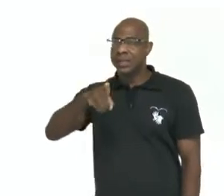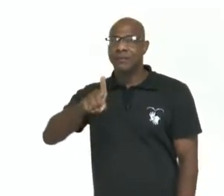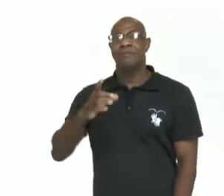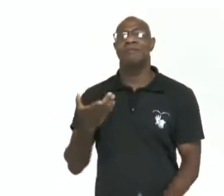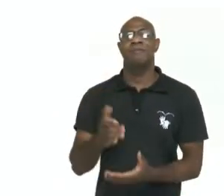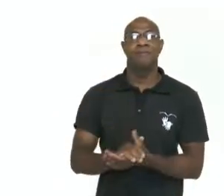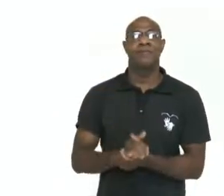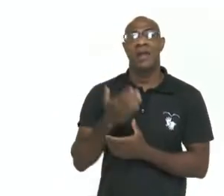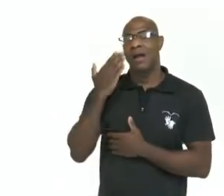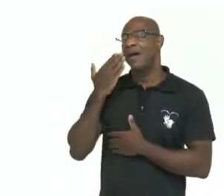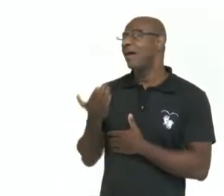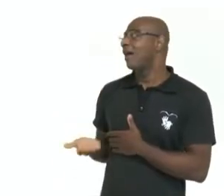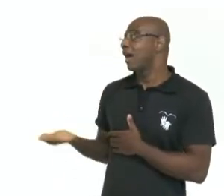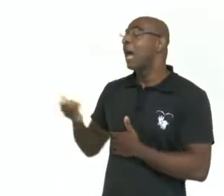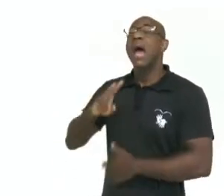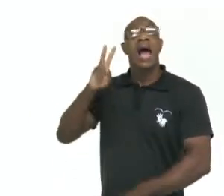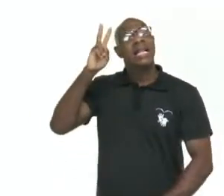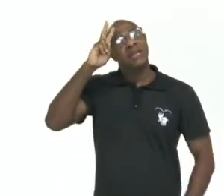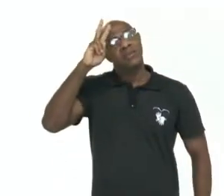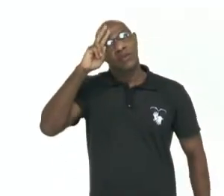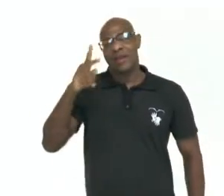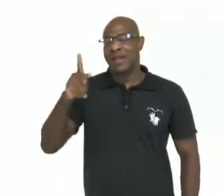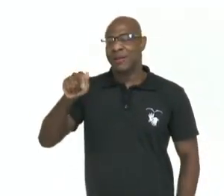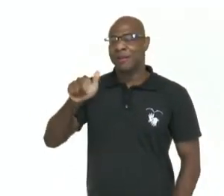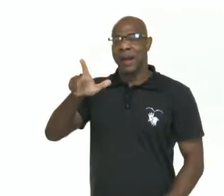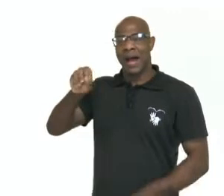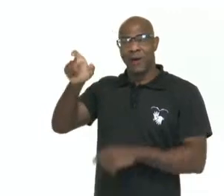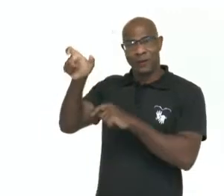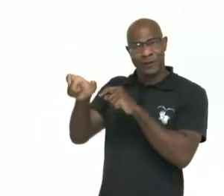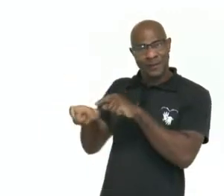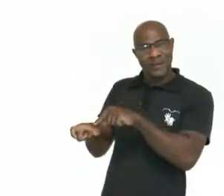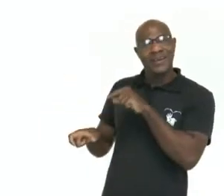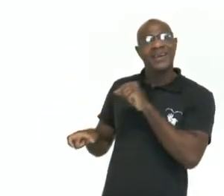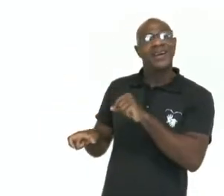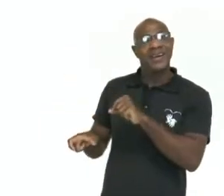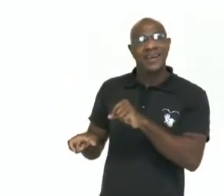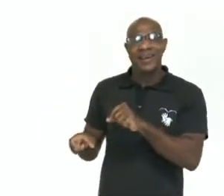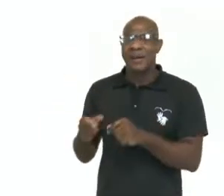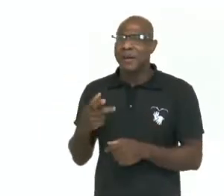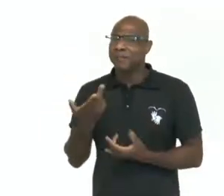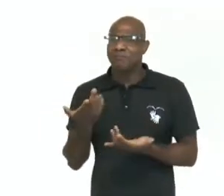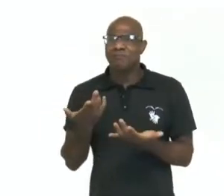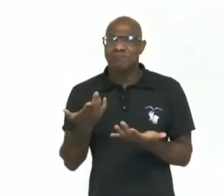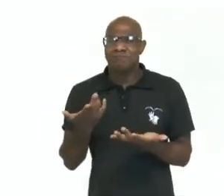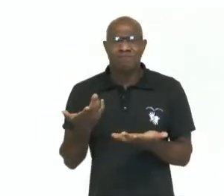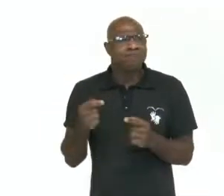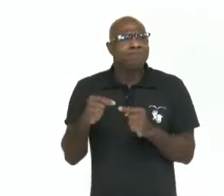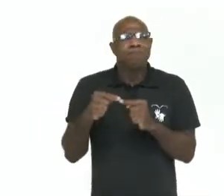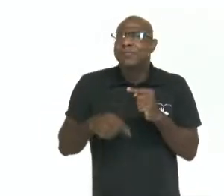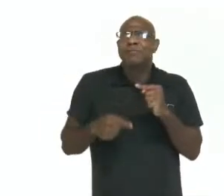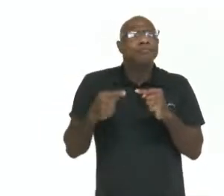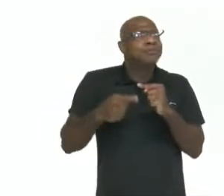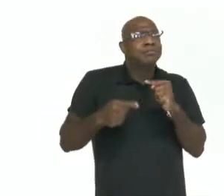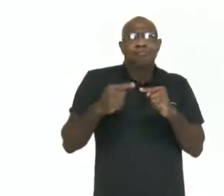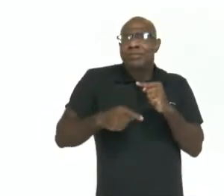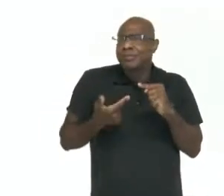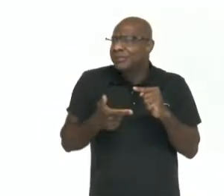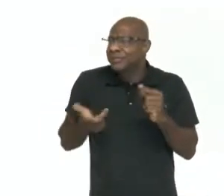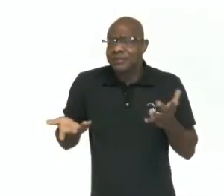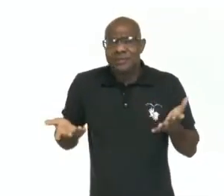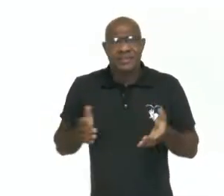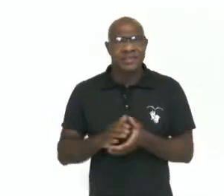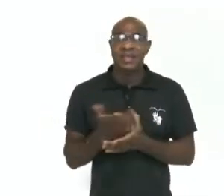fala, essas histórias do Paulo, que ele está colocando ali no slide, que parecia meio sem nexo, sem cabeça,